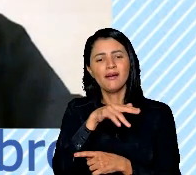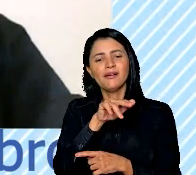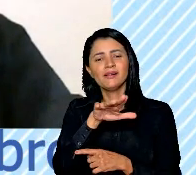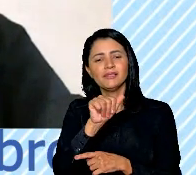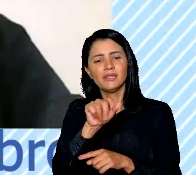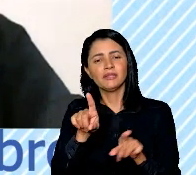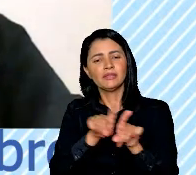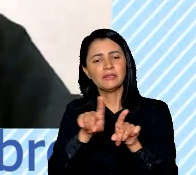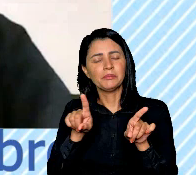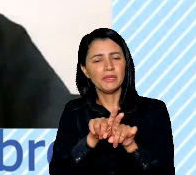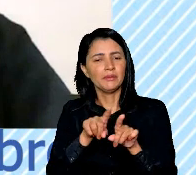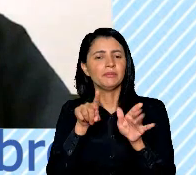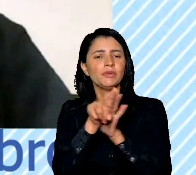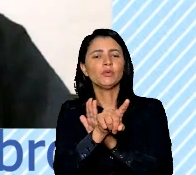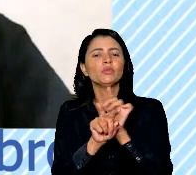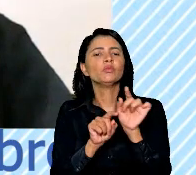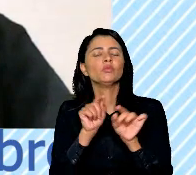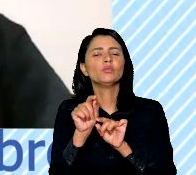Vega Jardim